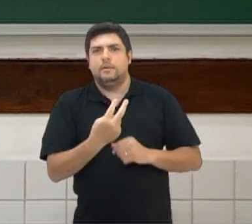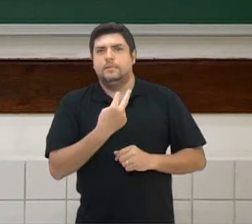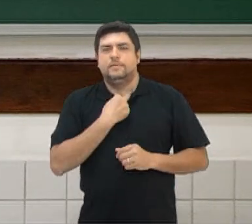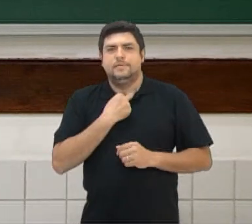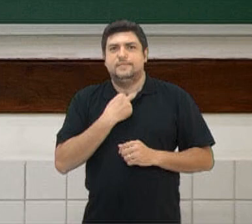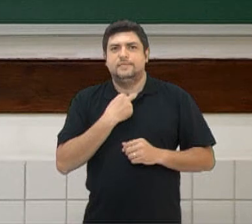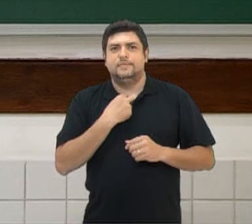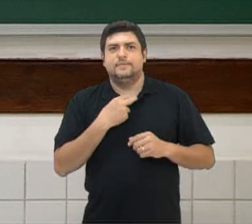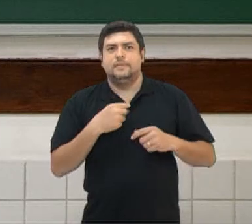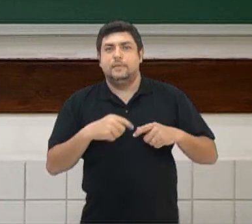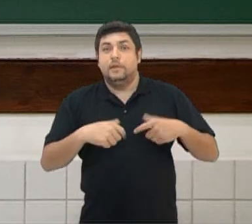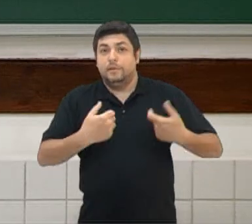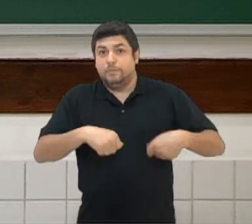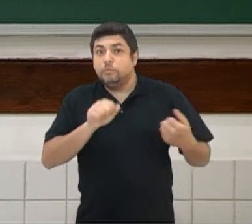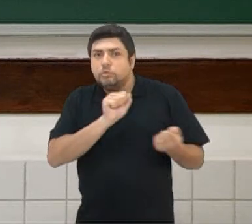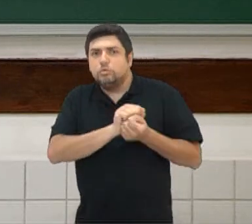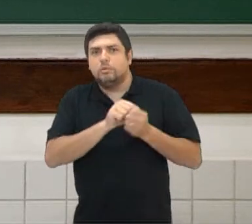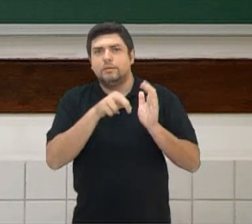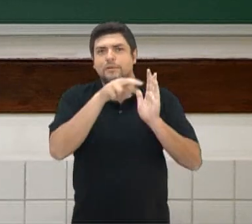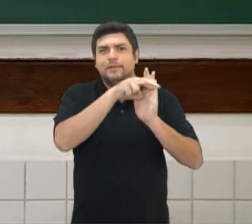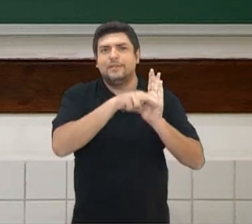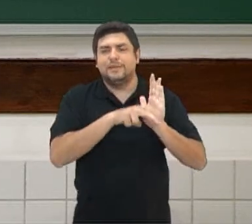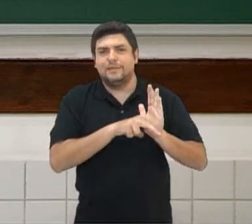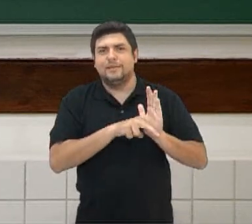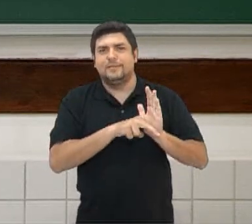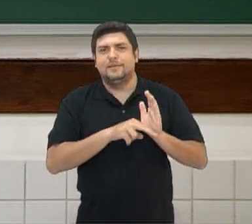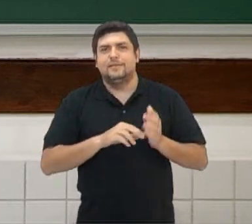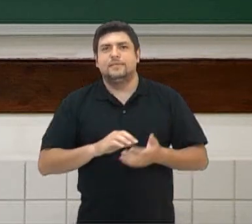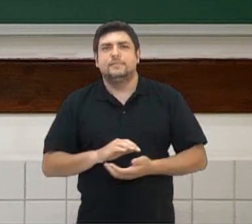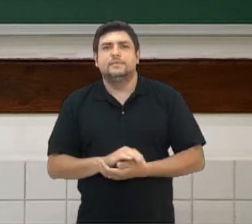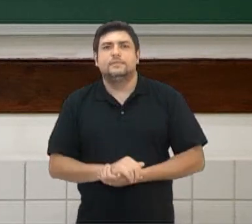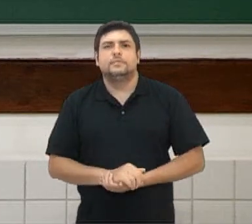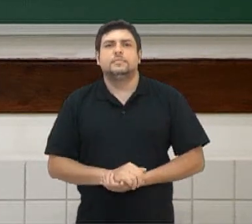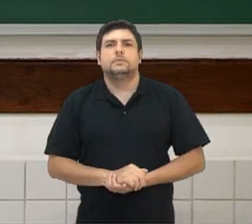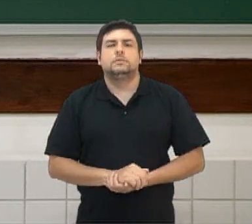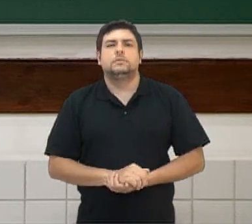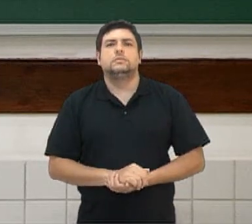o sancione, que o pressione. Beleza?